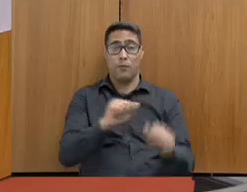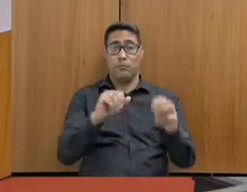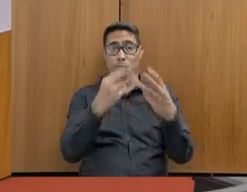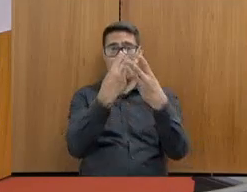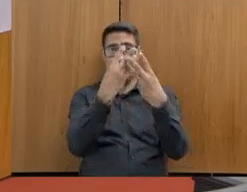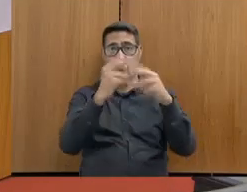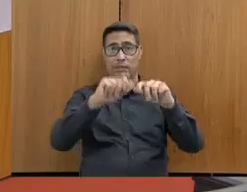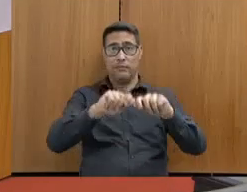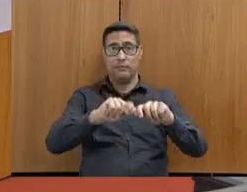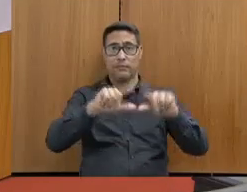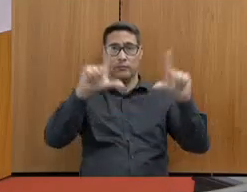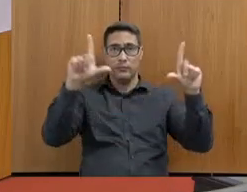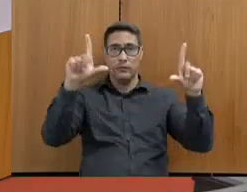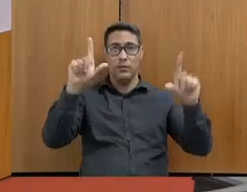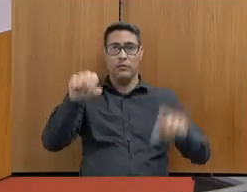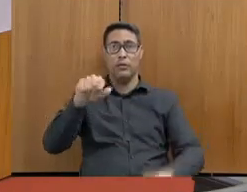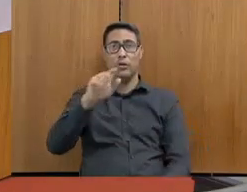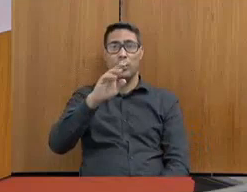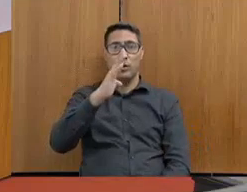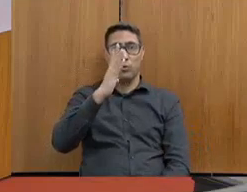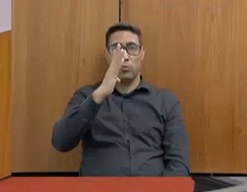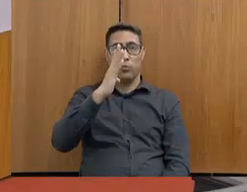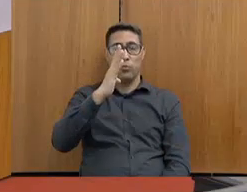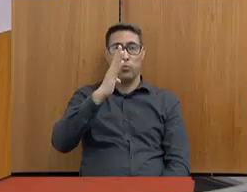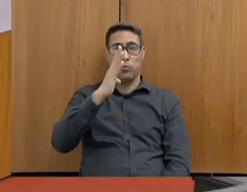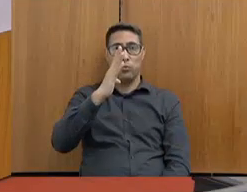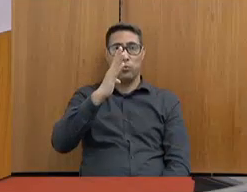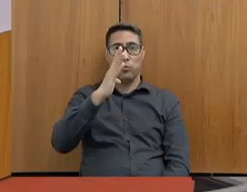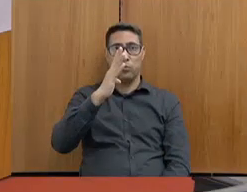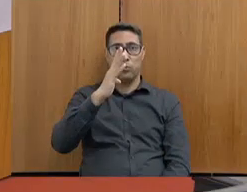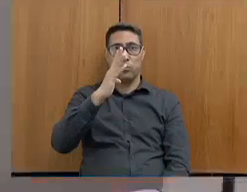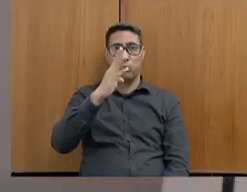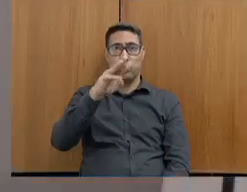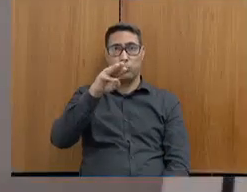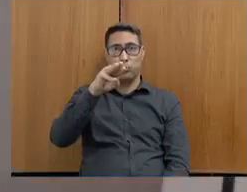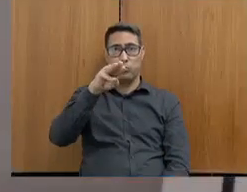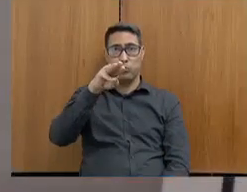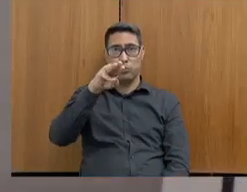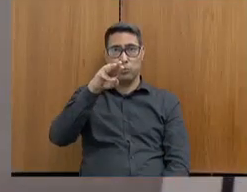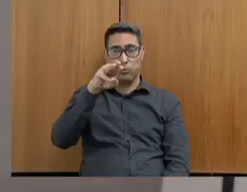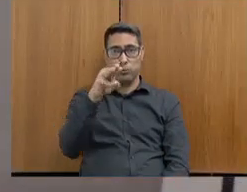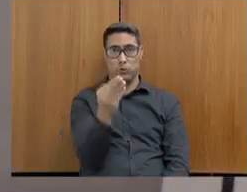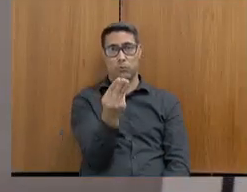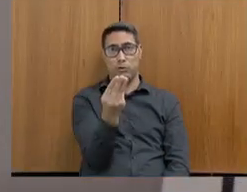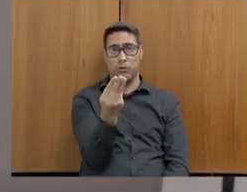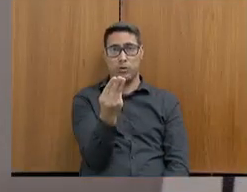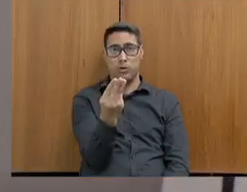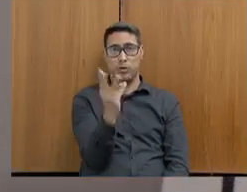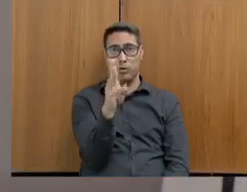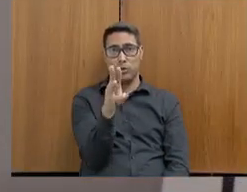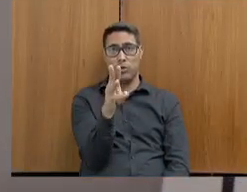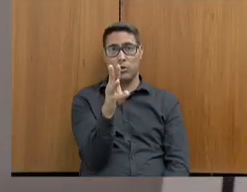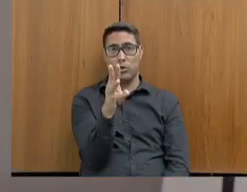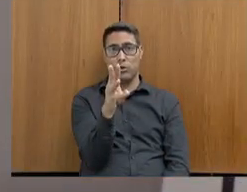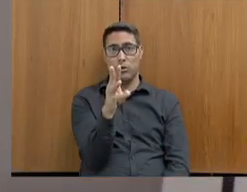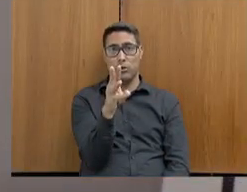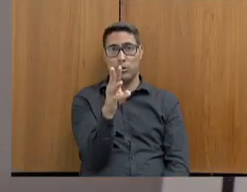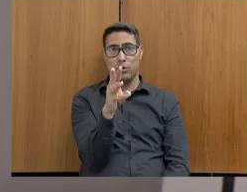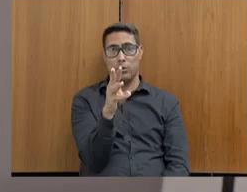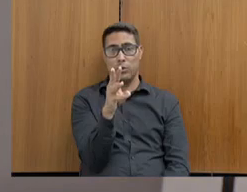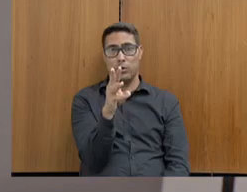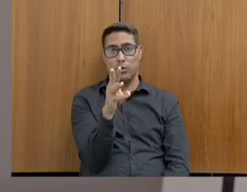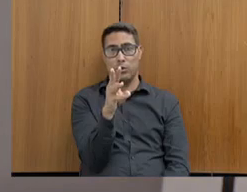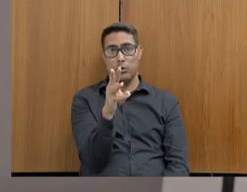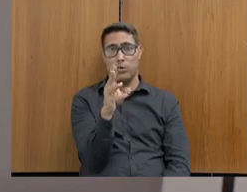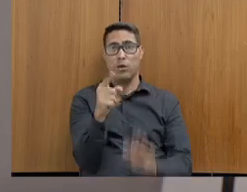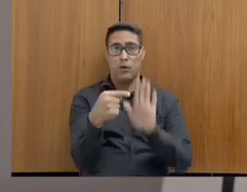4 milhões é isso nós tivemos aqui é foi apresentado acho que foi antes do senhor